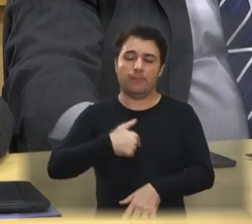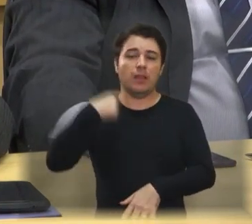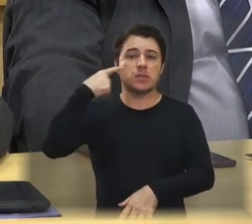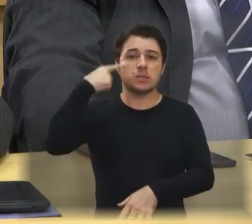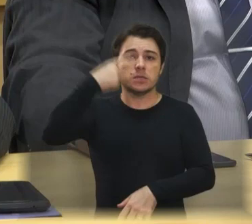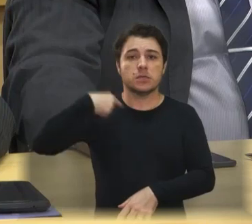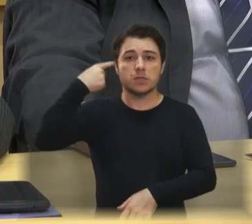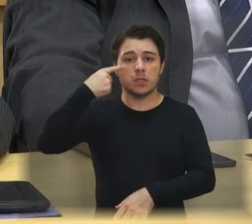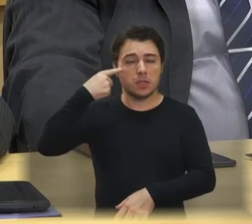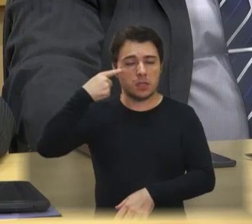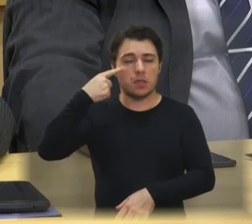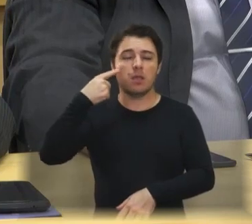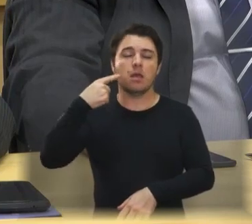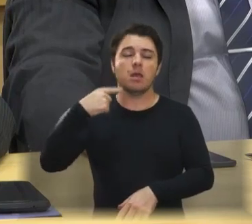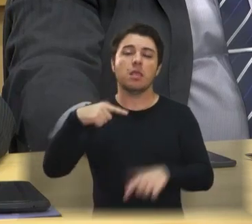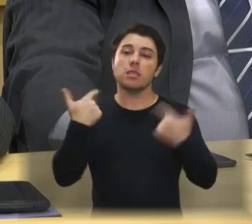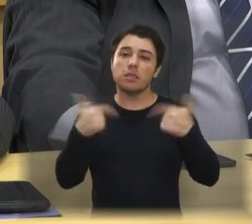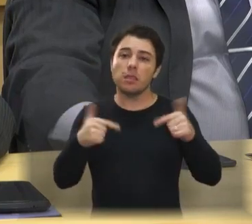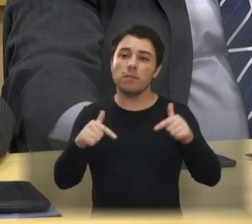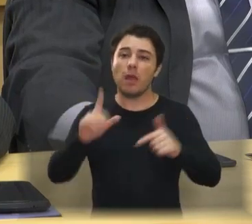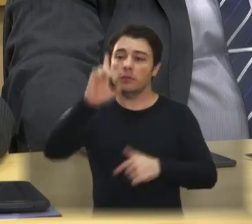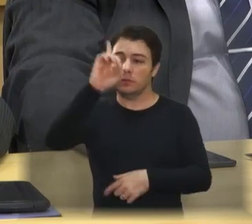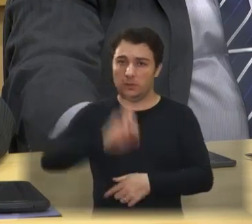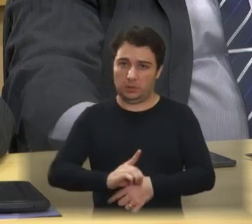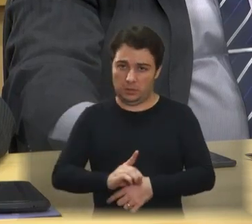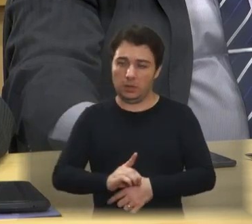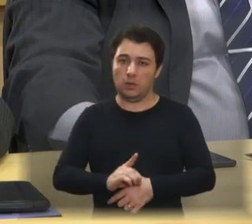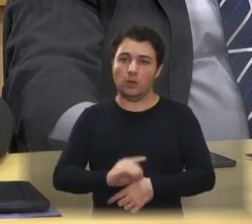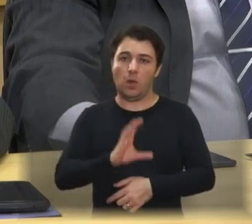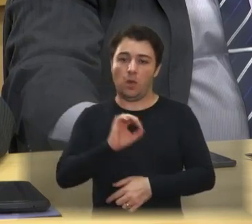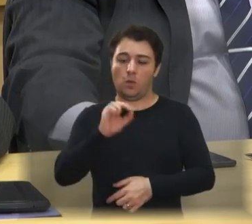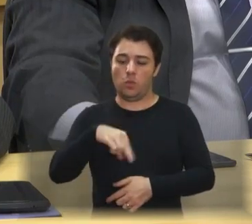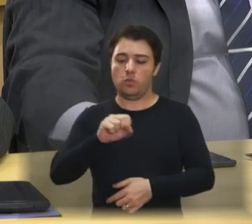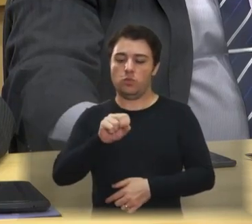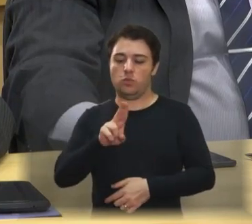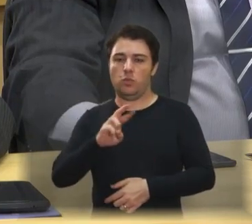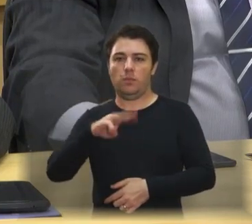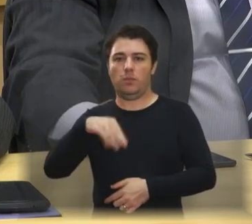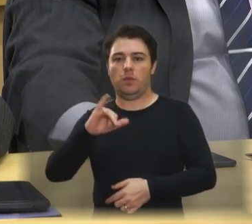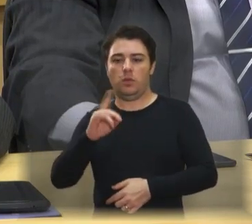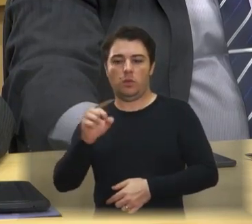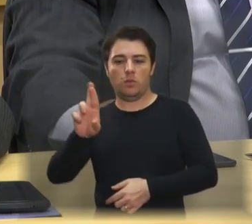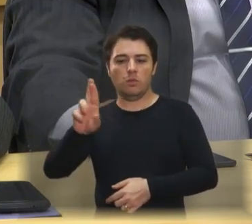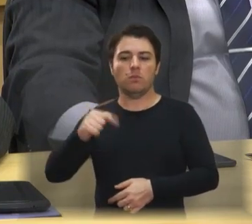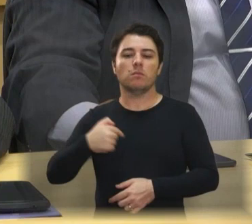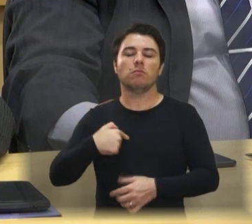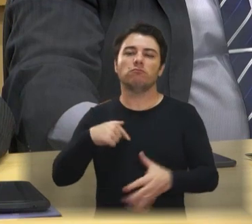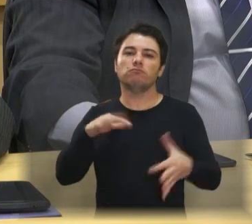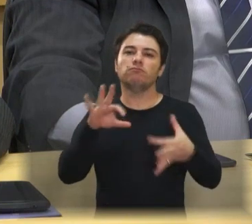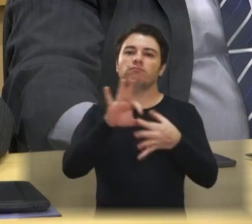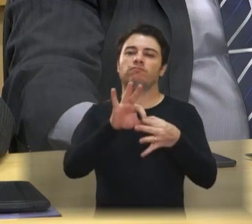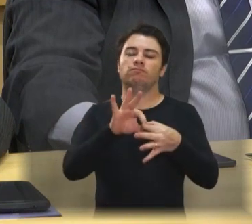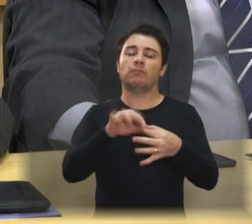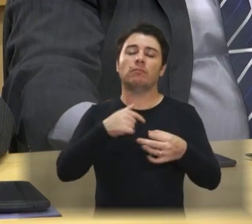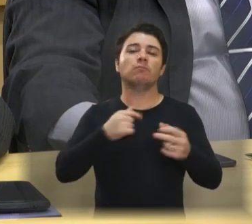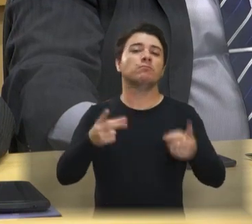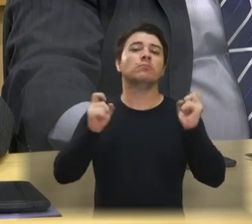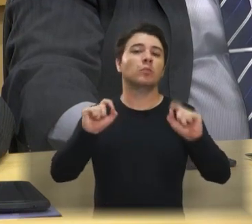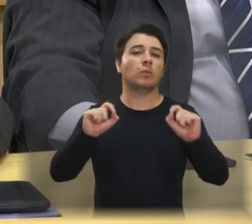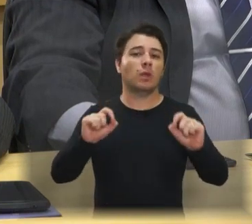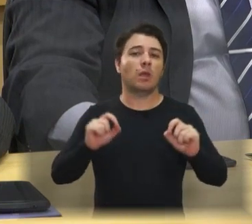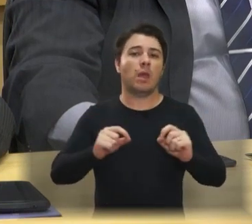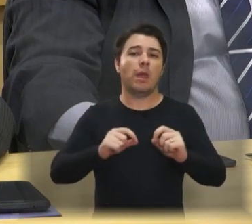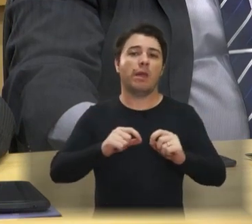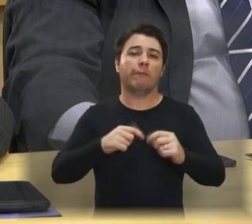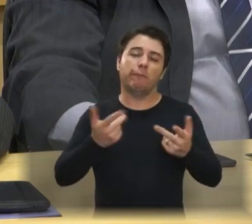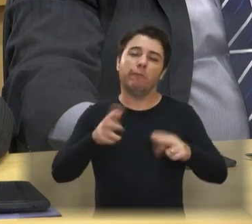área que sou do Direito do Consumidor ótica é importante o que que ocorre nós vemos até